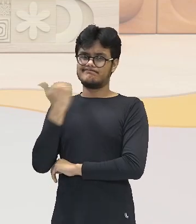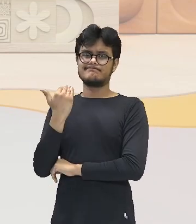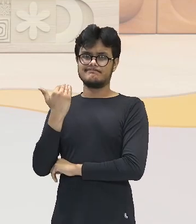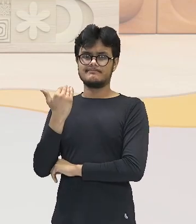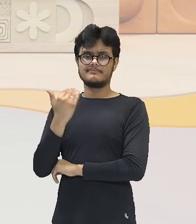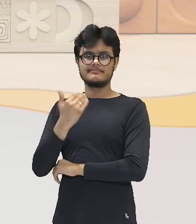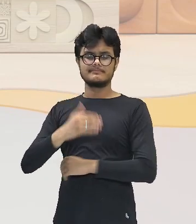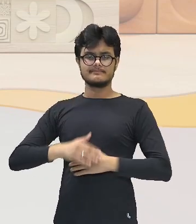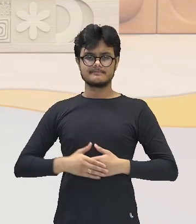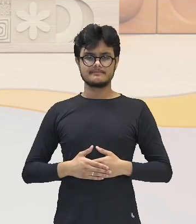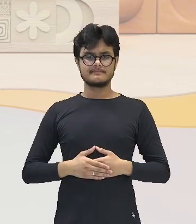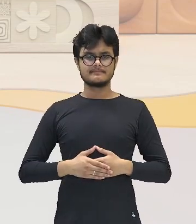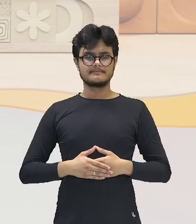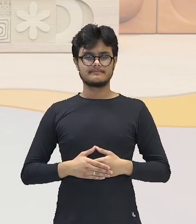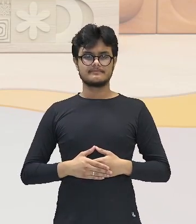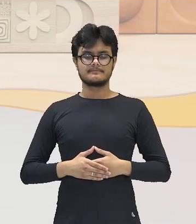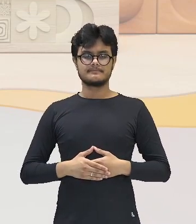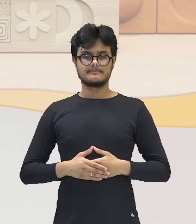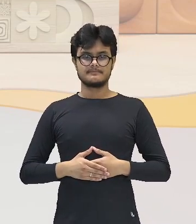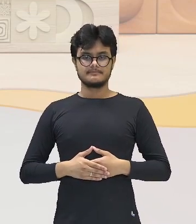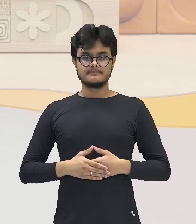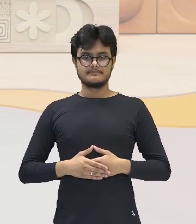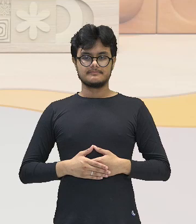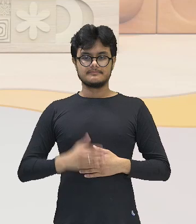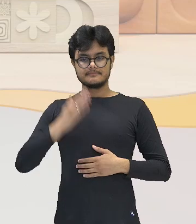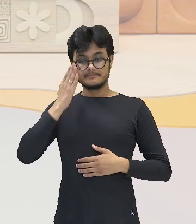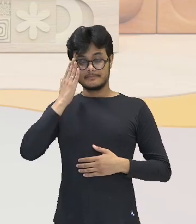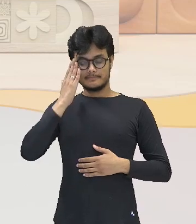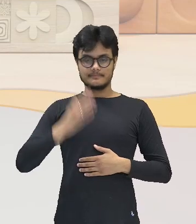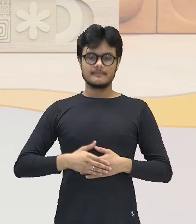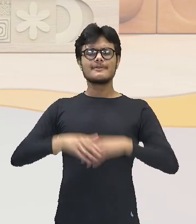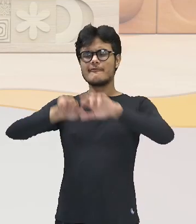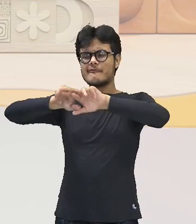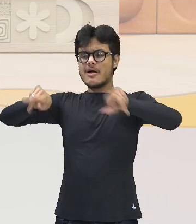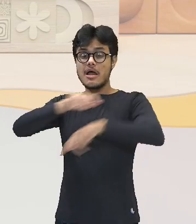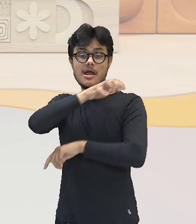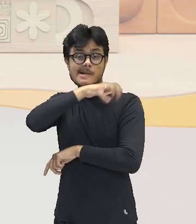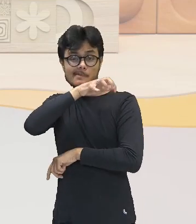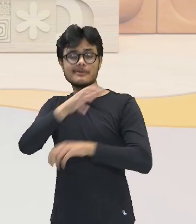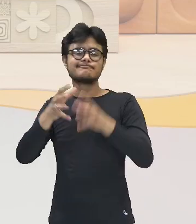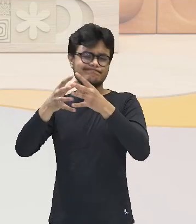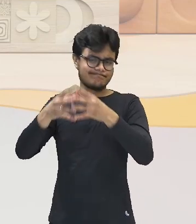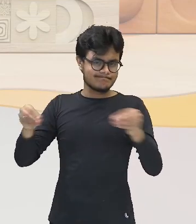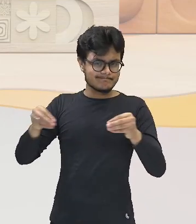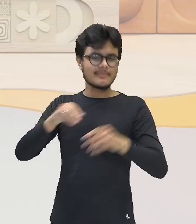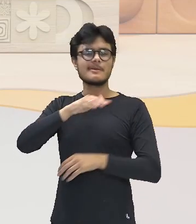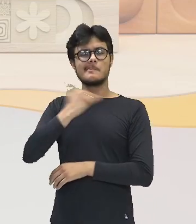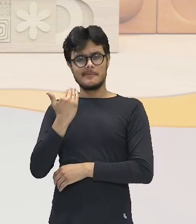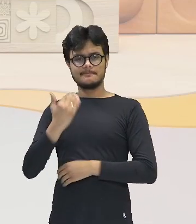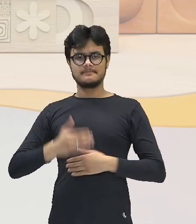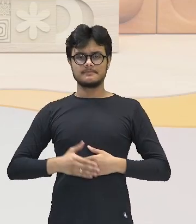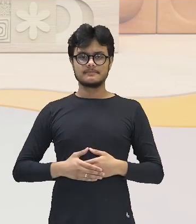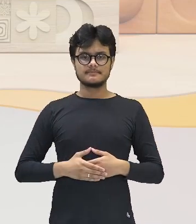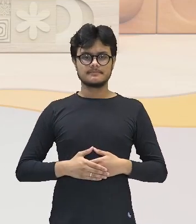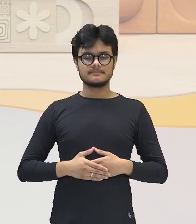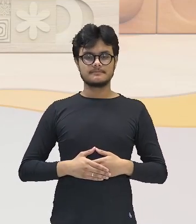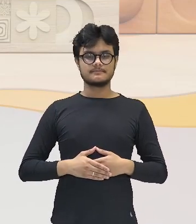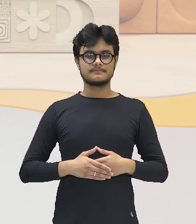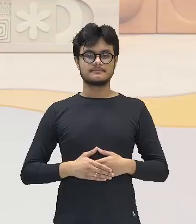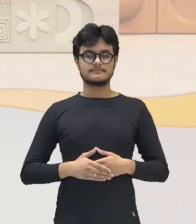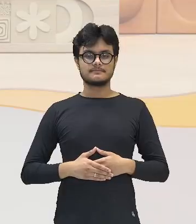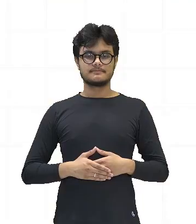do pau-brasil, mas também como de muitas espécies, tanto da fauna quanto da flora, certo? Temos